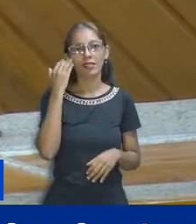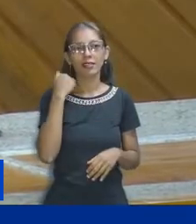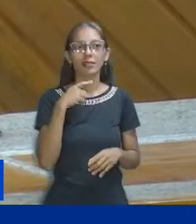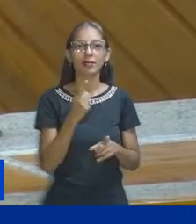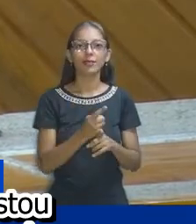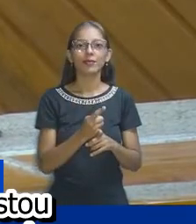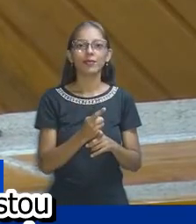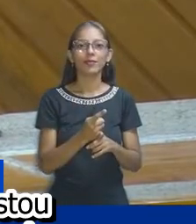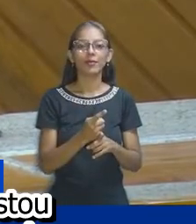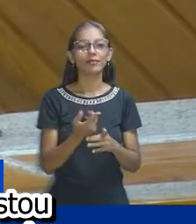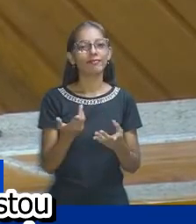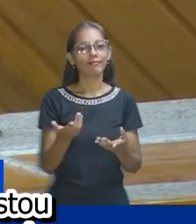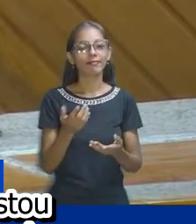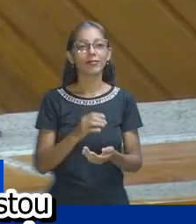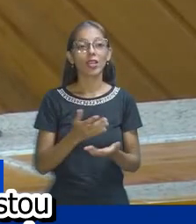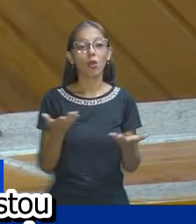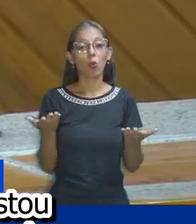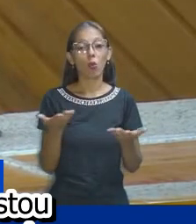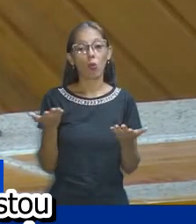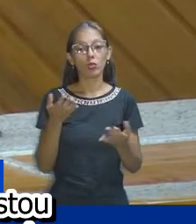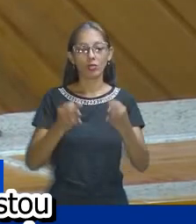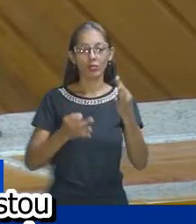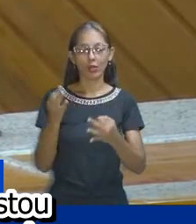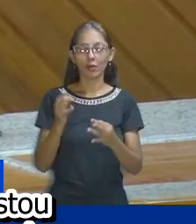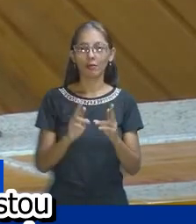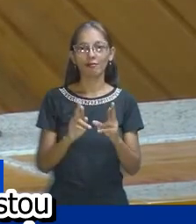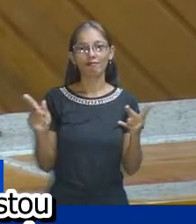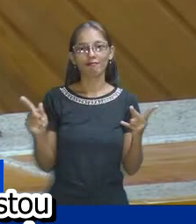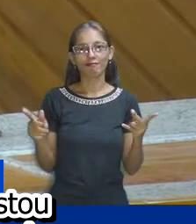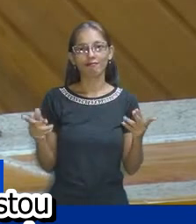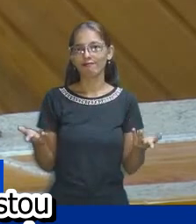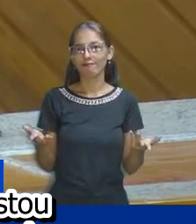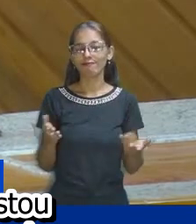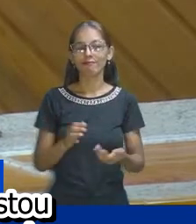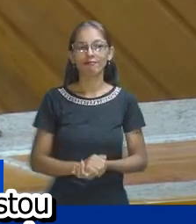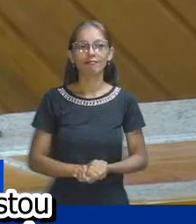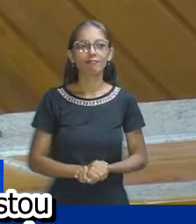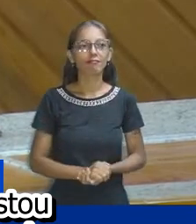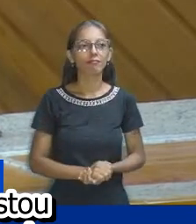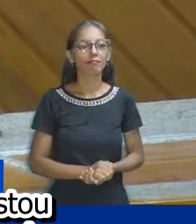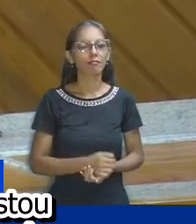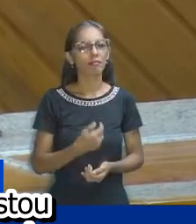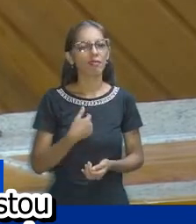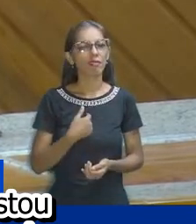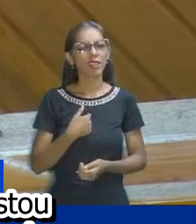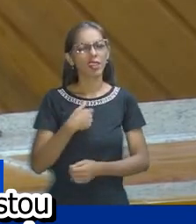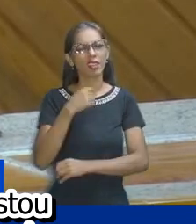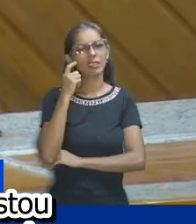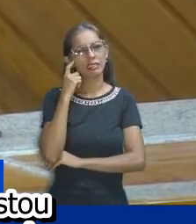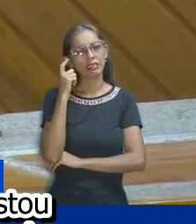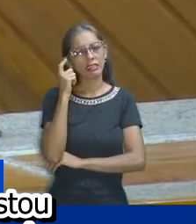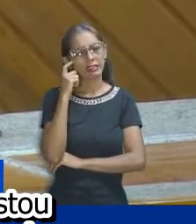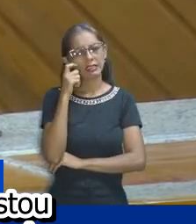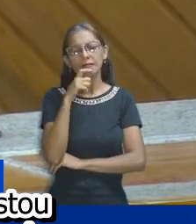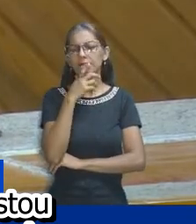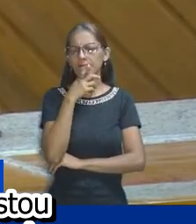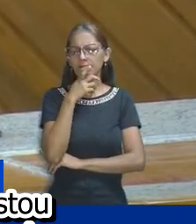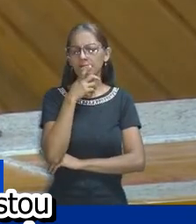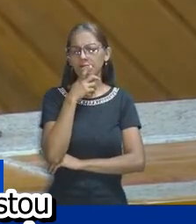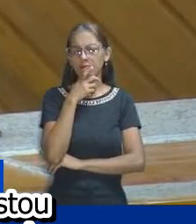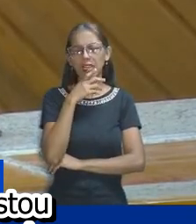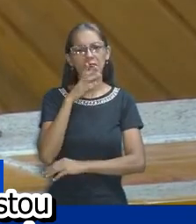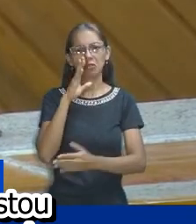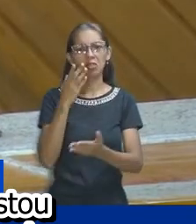outro. Porque eu não acredito, honestamente falando, estou sendo muito sincero, que o delegado embutiu